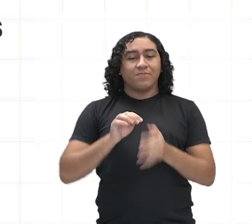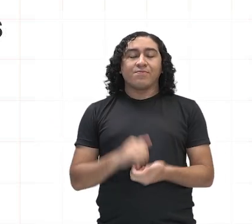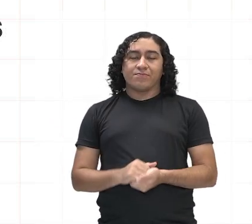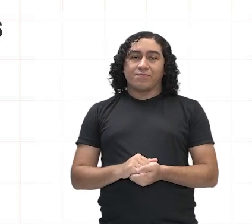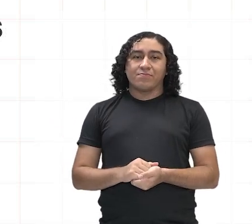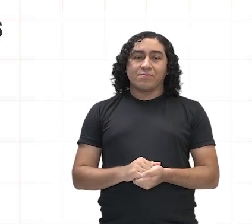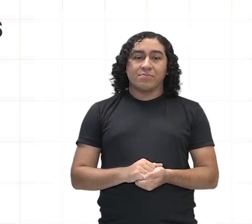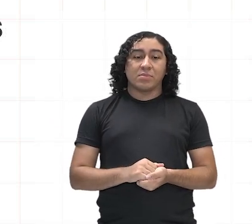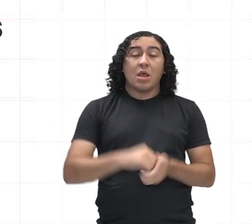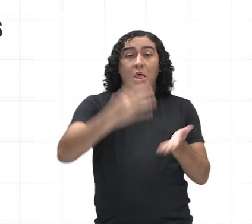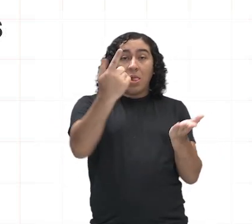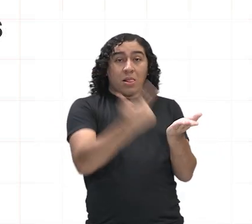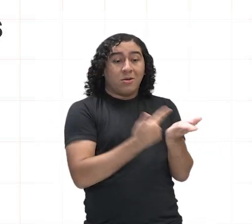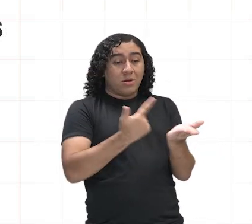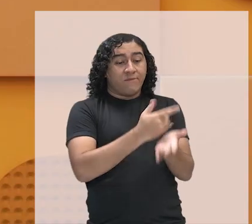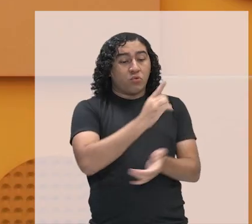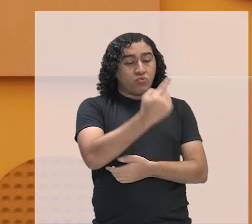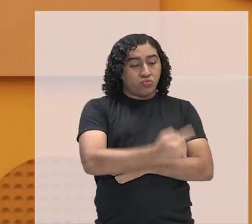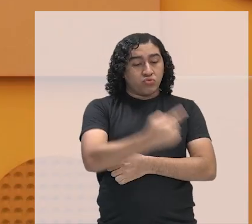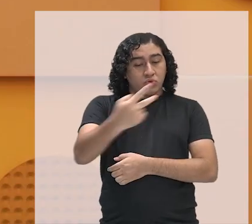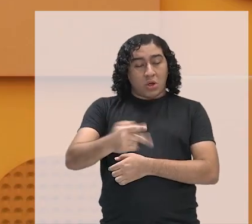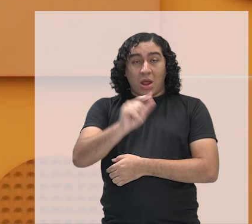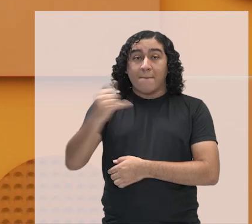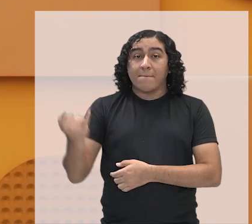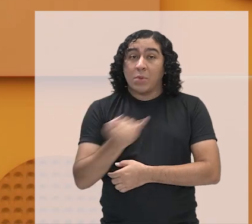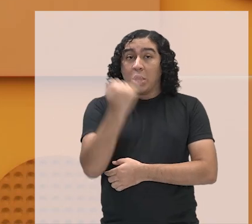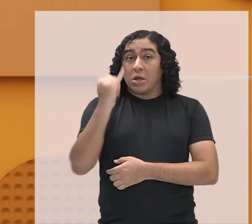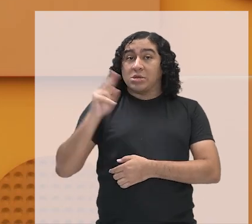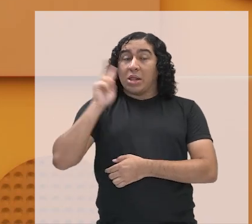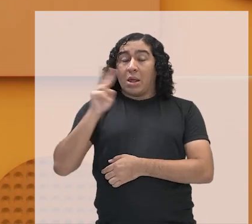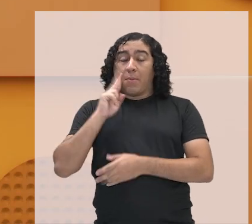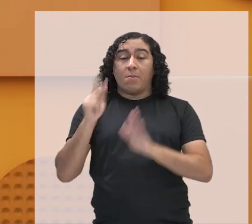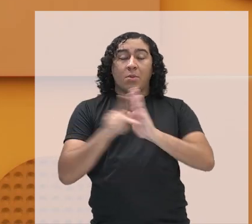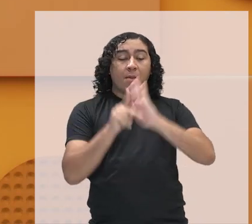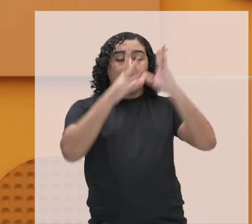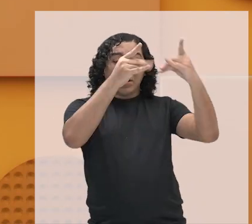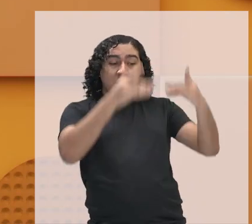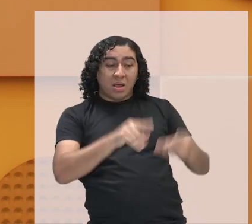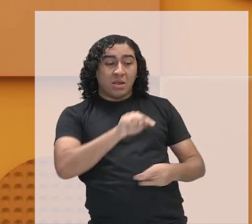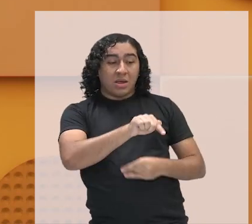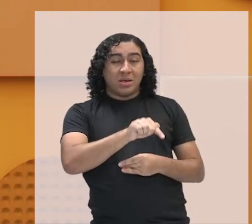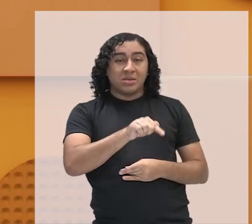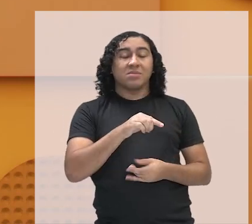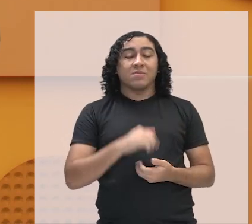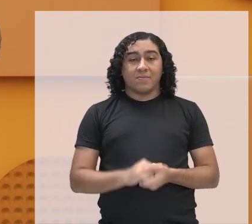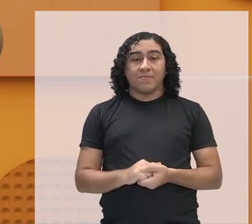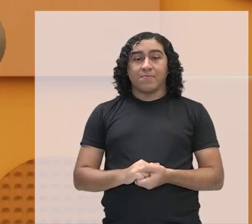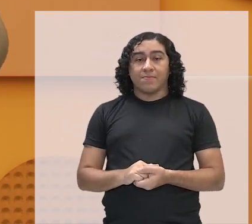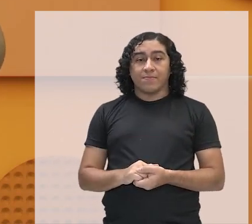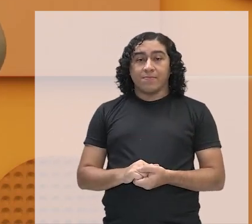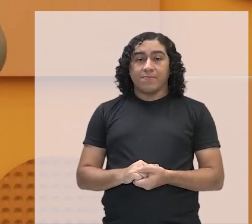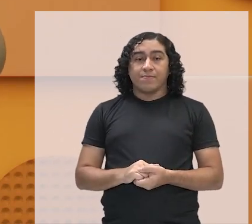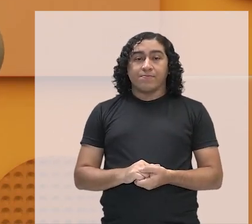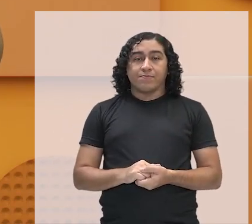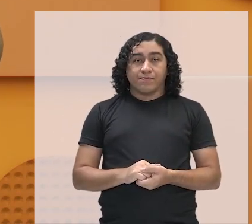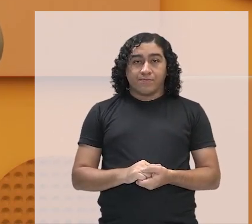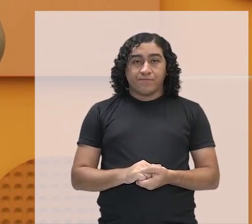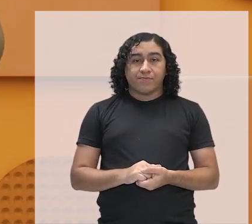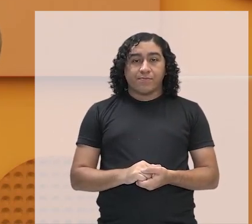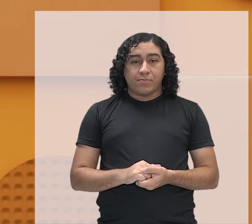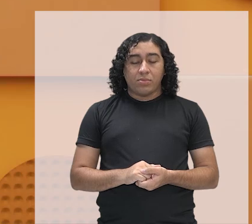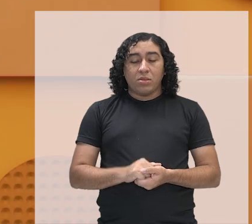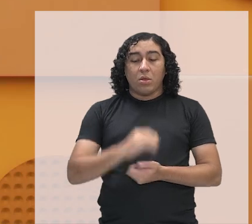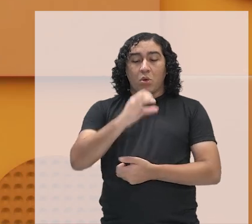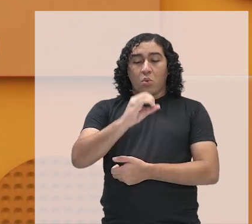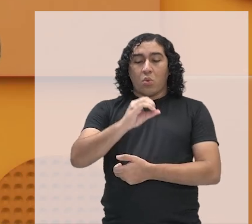para a gente compreender aquele período, então, chamado de período pré-homérico, tá? Essa Odisseia, ou seja,